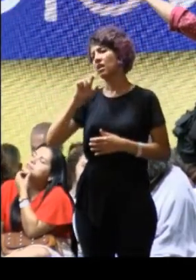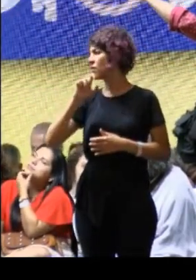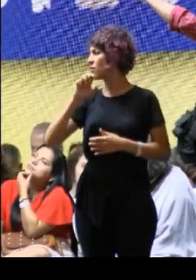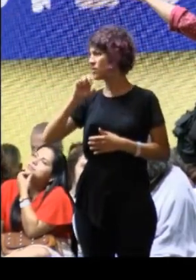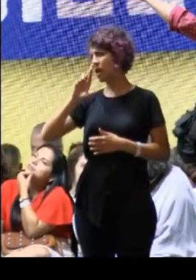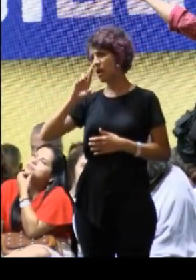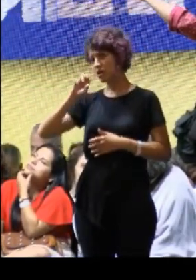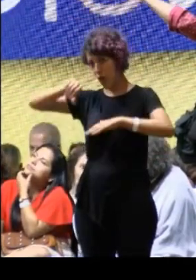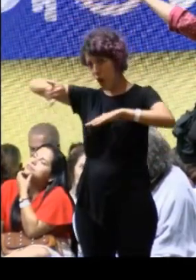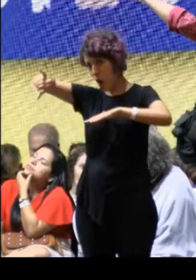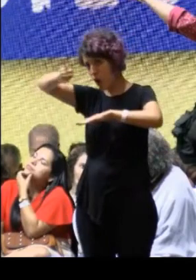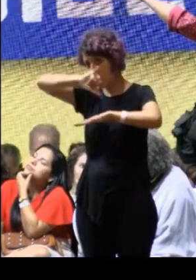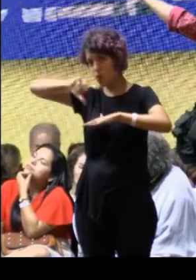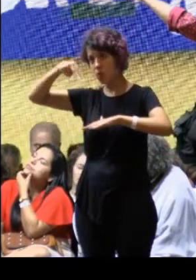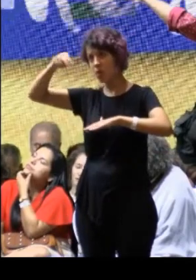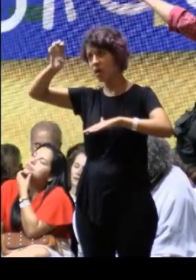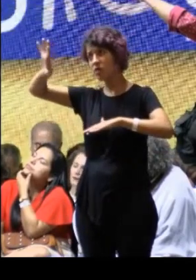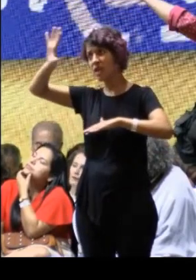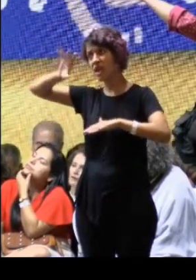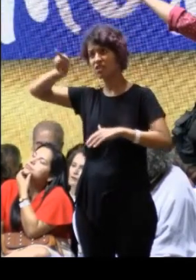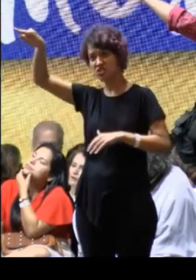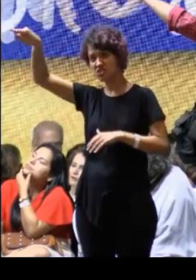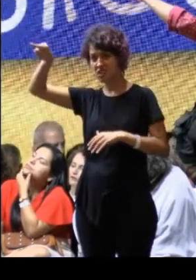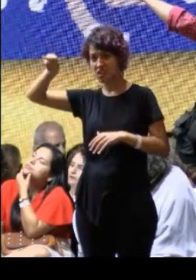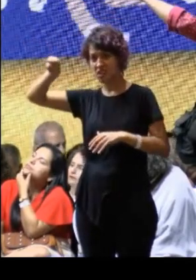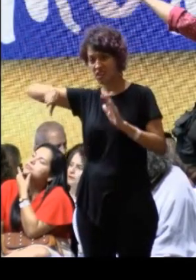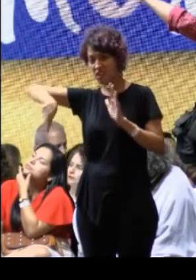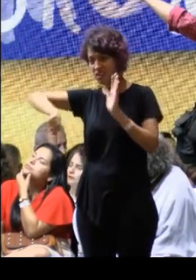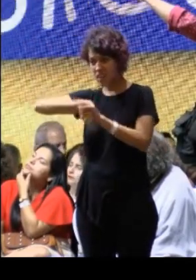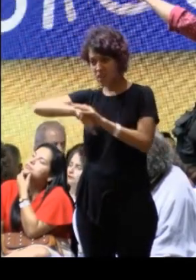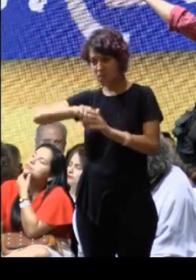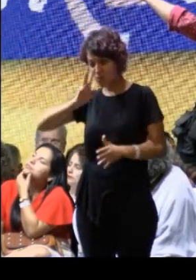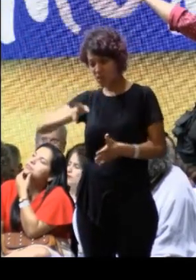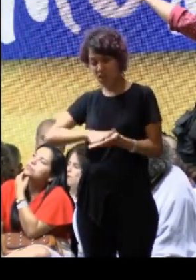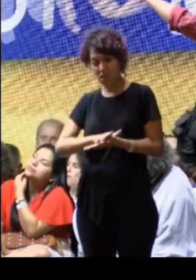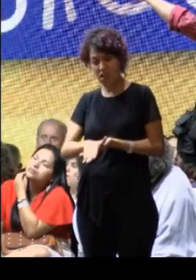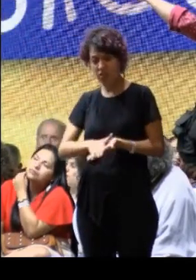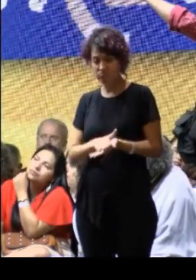o óleo do litoral do Nordeste, para que o PT?